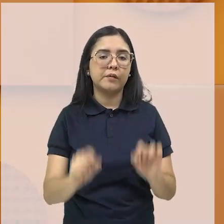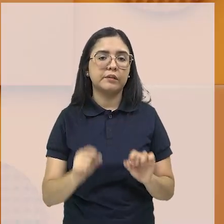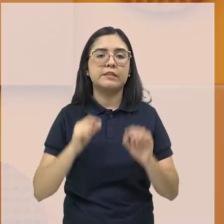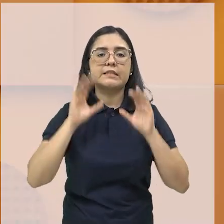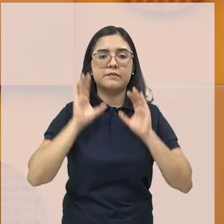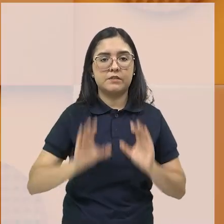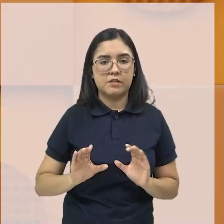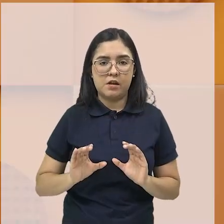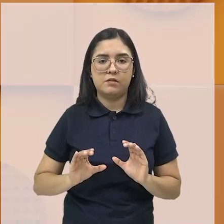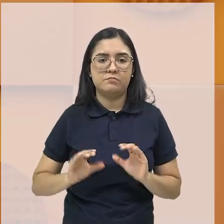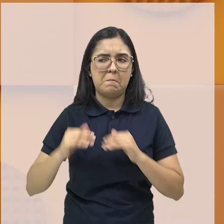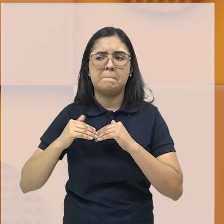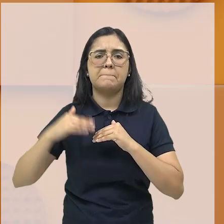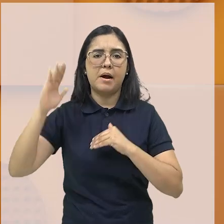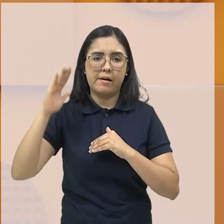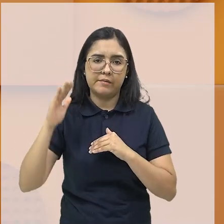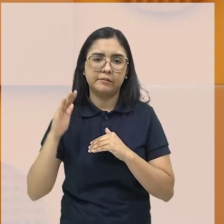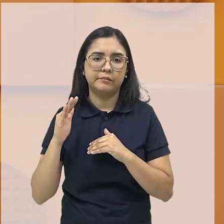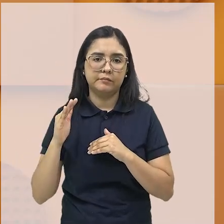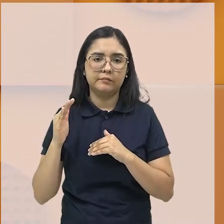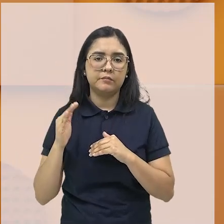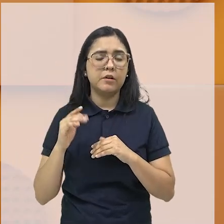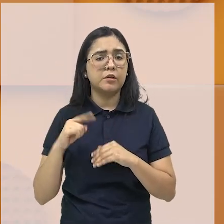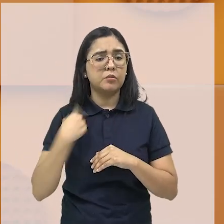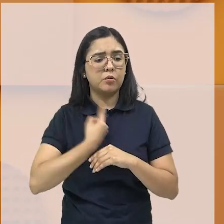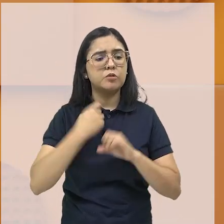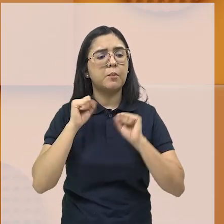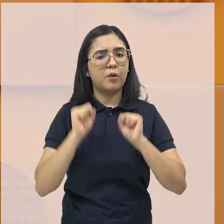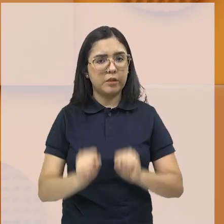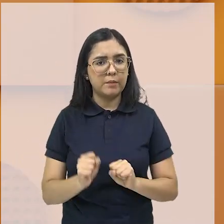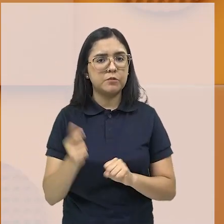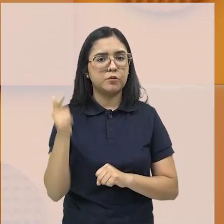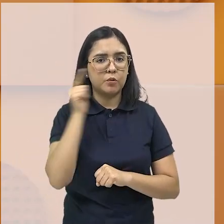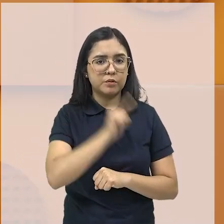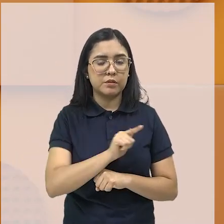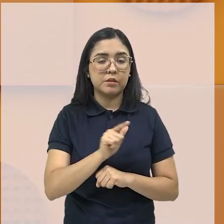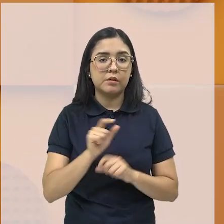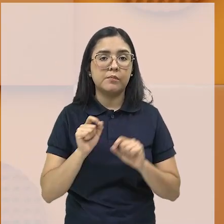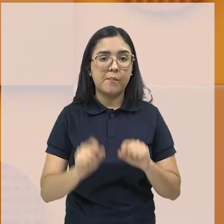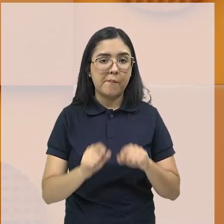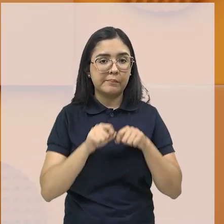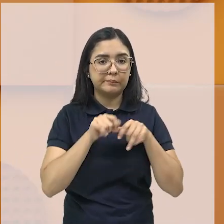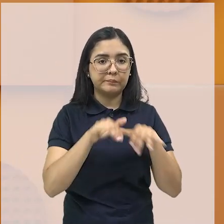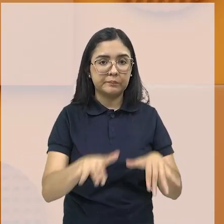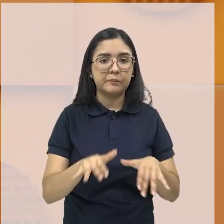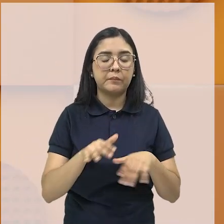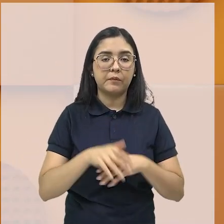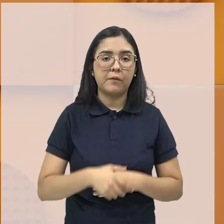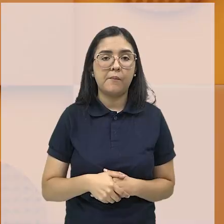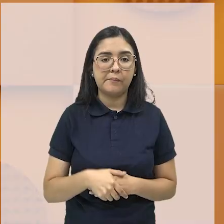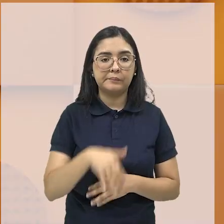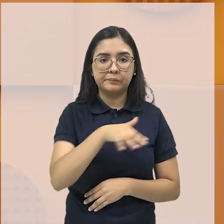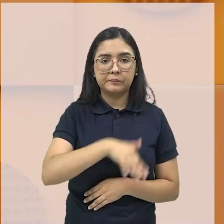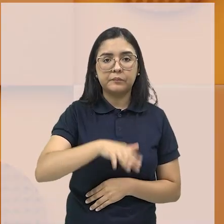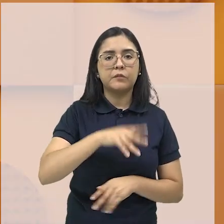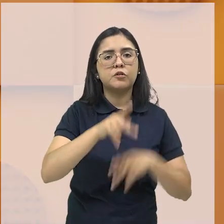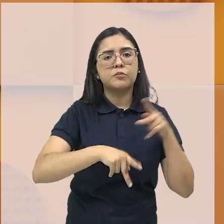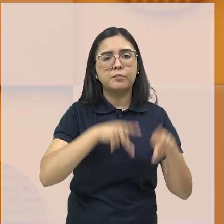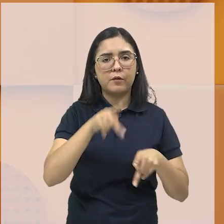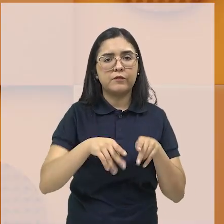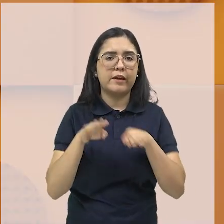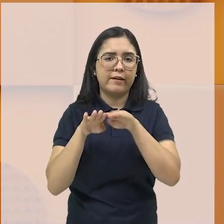mais civilizados, logo podemos, né, alcançar essa prática ali de subjugar povos que